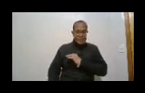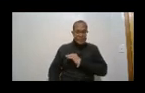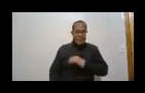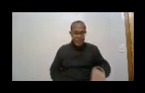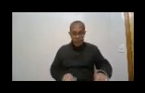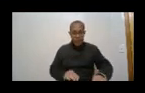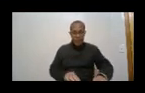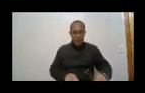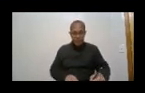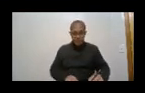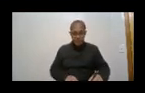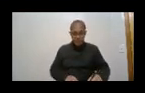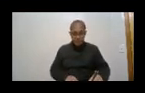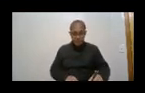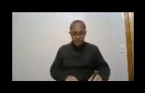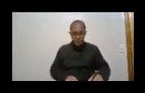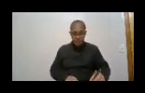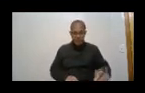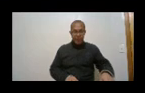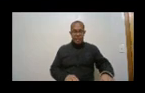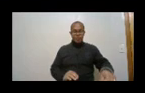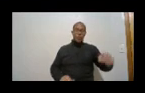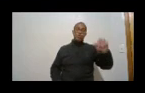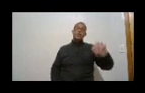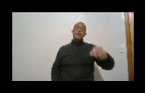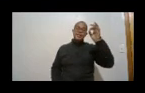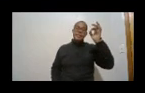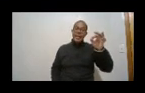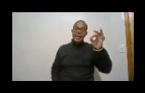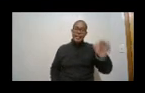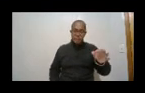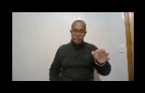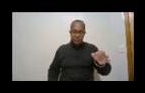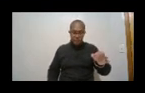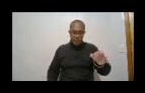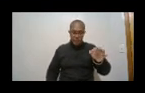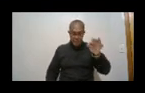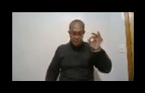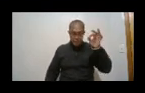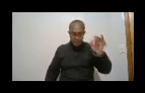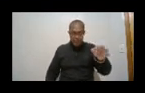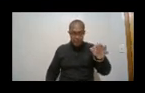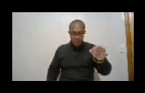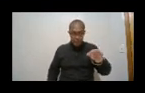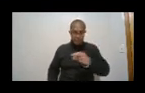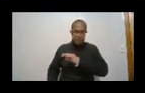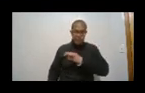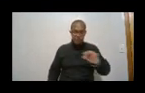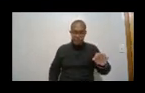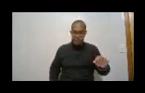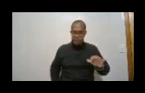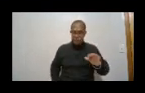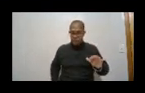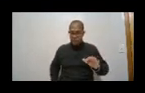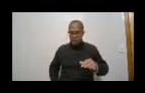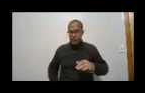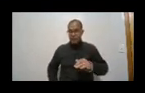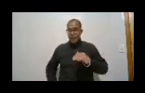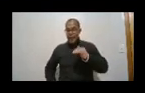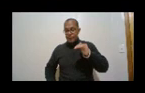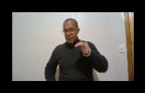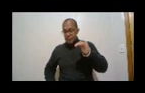seletividade, mas não especificidade. Eles possuem seletivo. Eles são seletivos, mas não específicos.